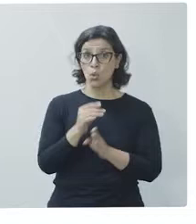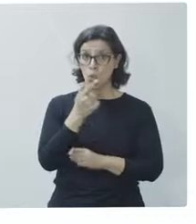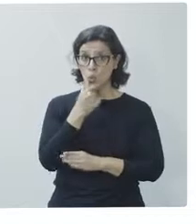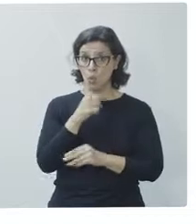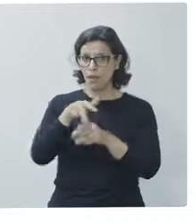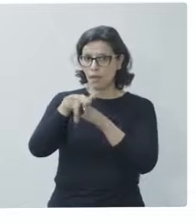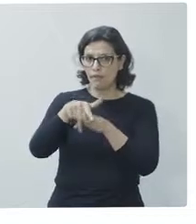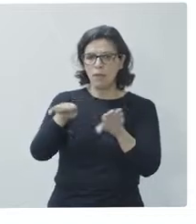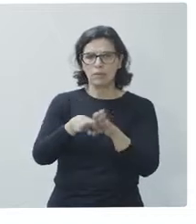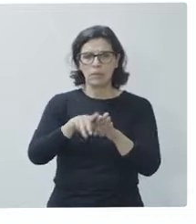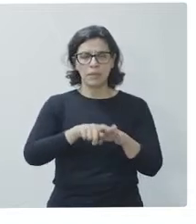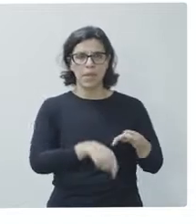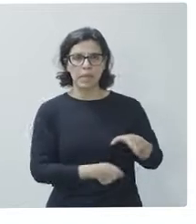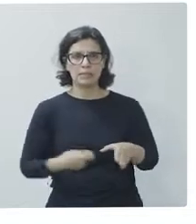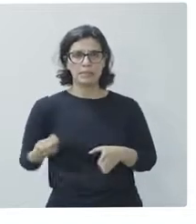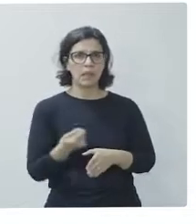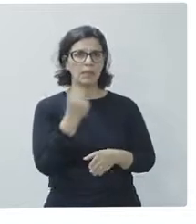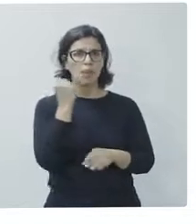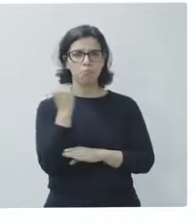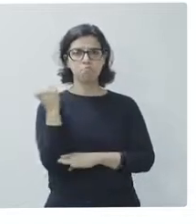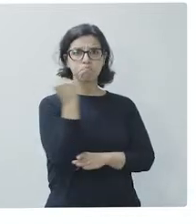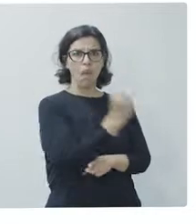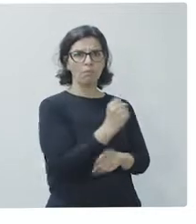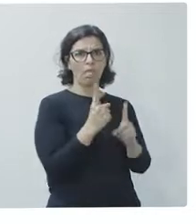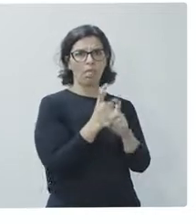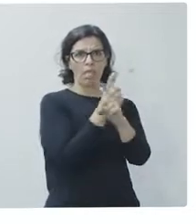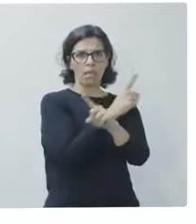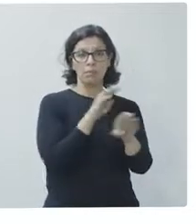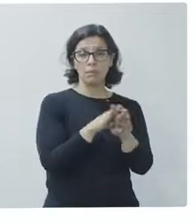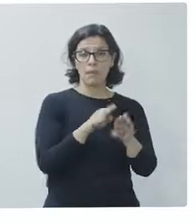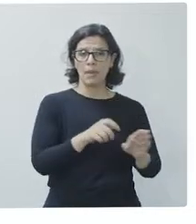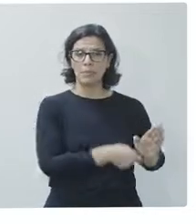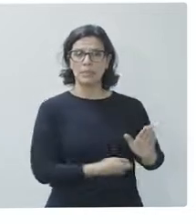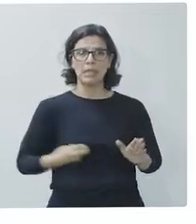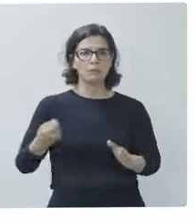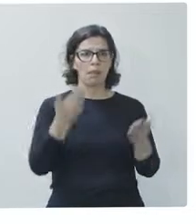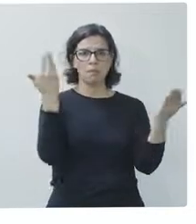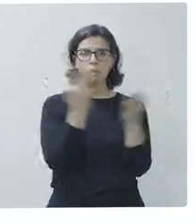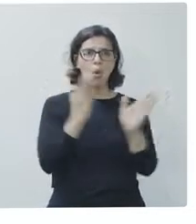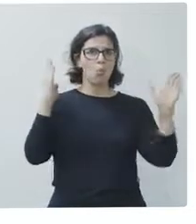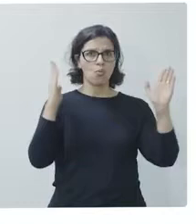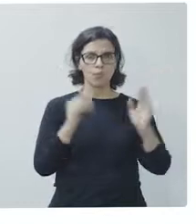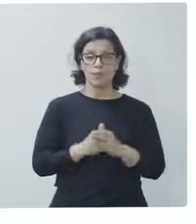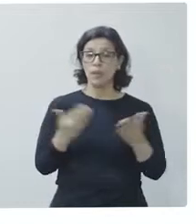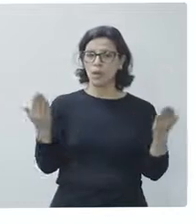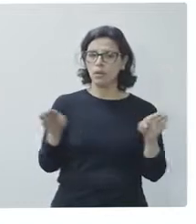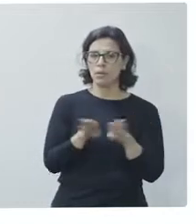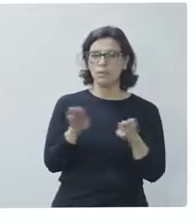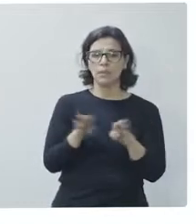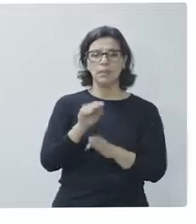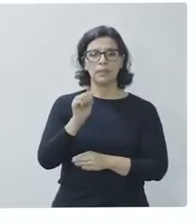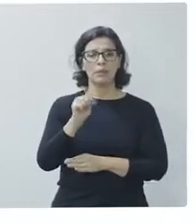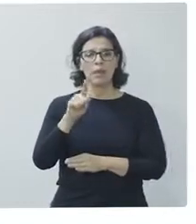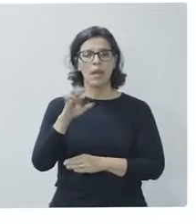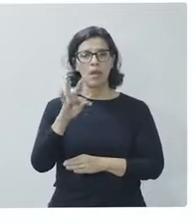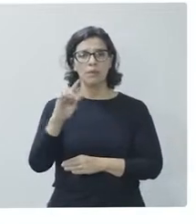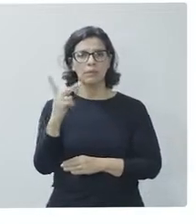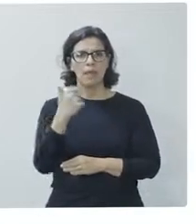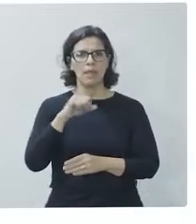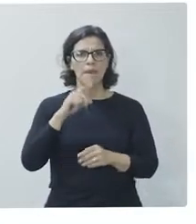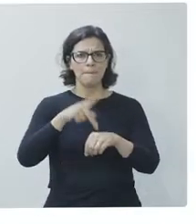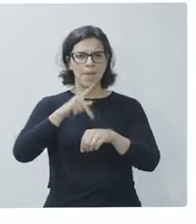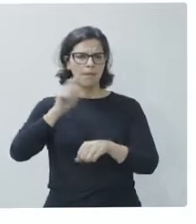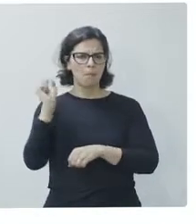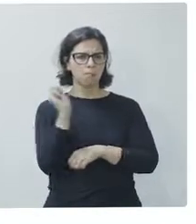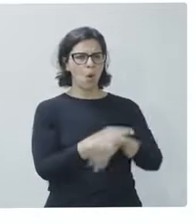azarado sacou a espada e tentou matar o bicho, mas a espada se partiu. Então Alteda atirou pedras